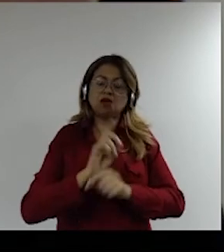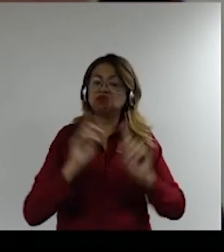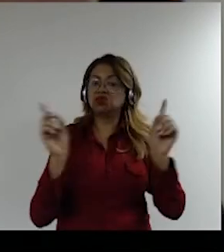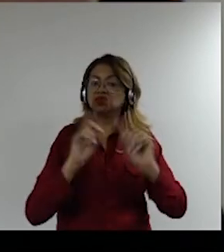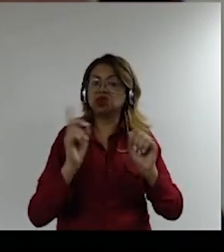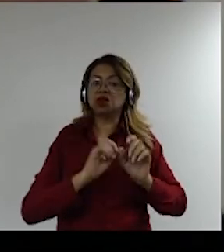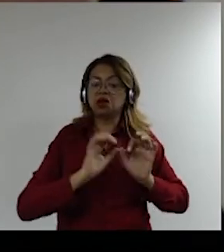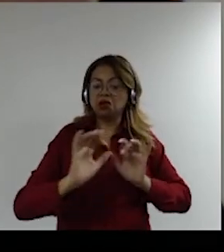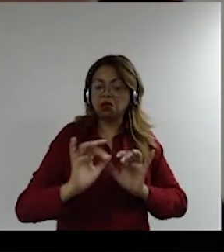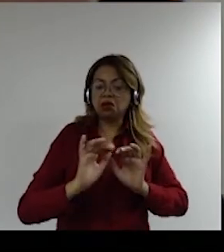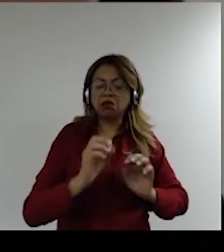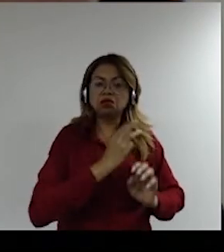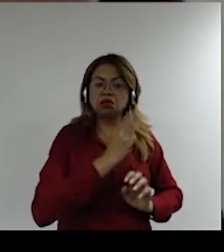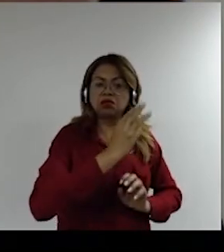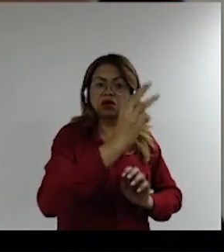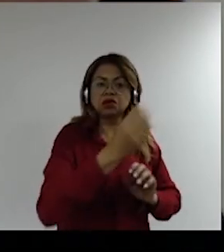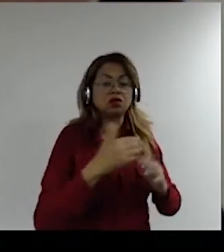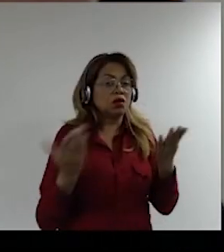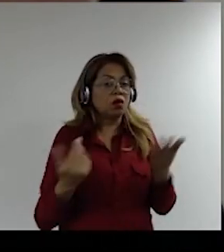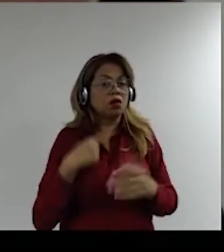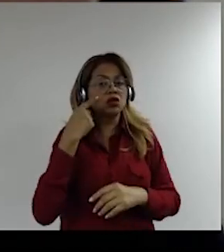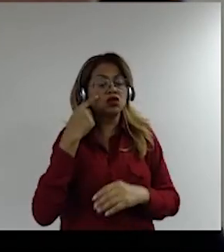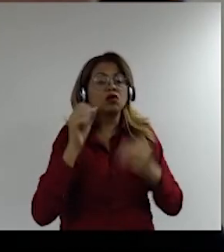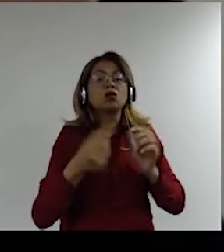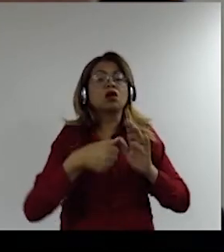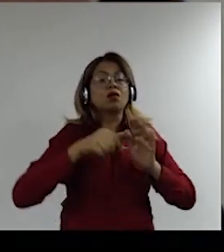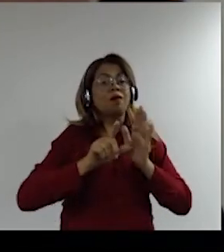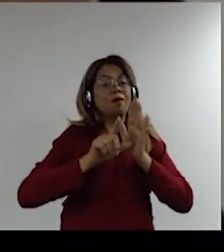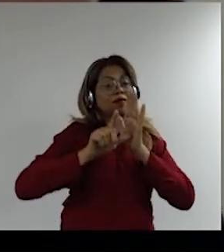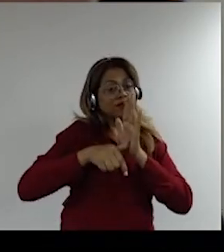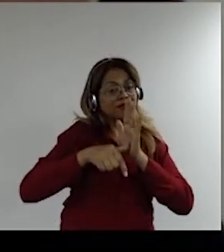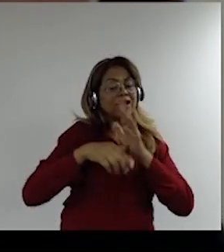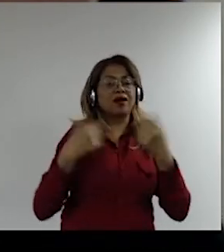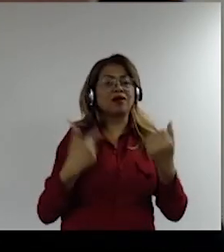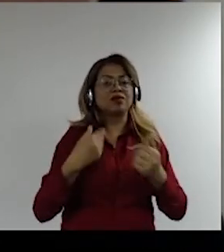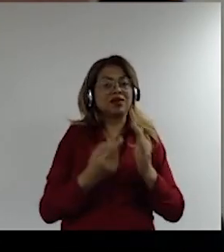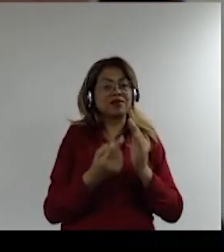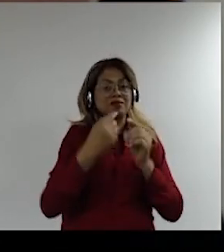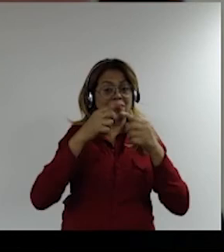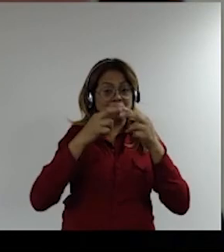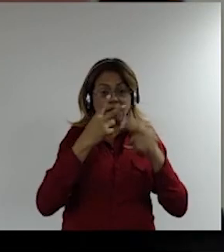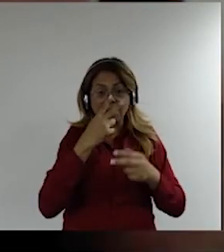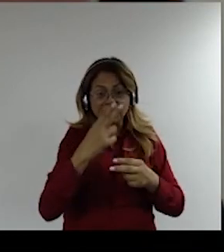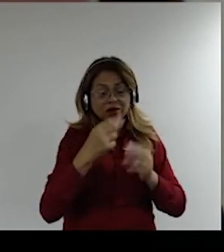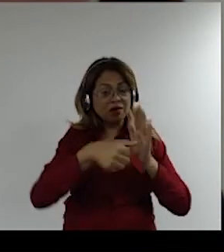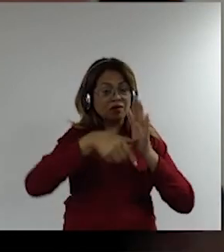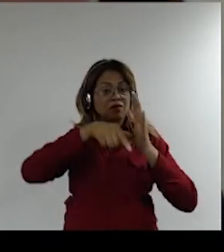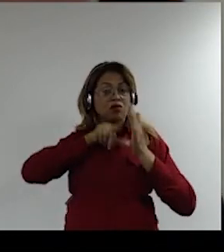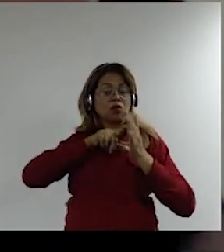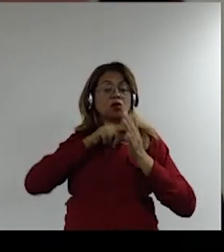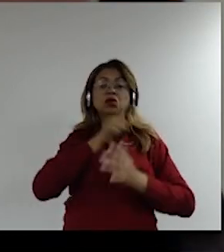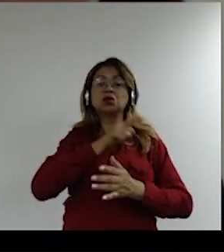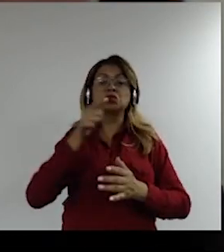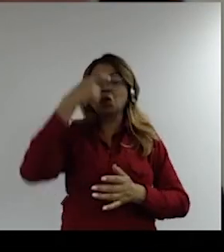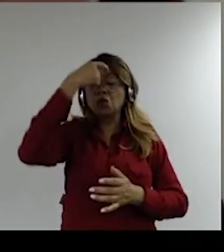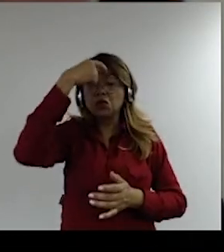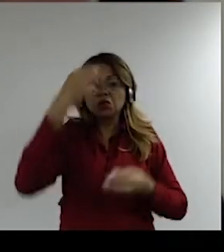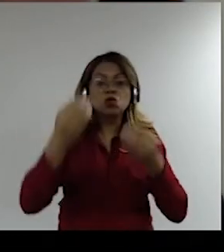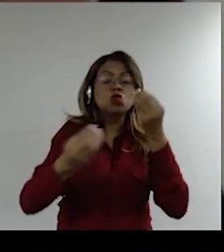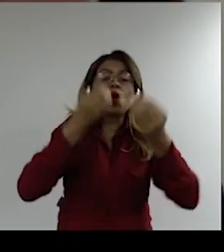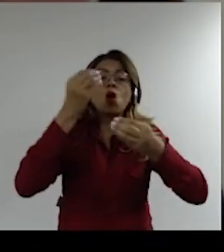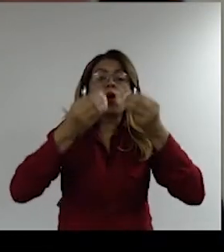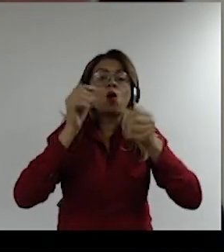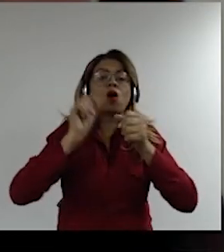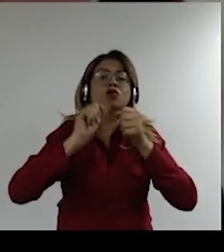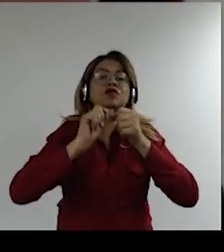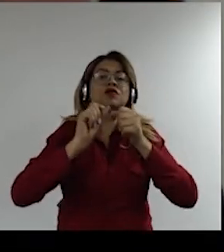dizer, há um atraso, há um retrocesso, há um recuo, e não há uma preparação, um pensamento, uma descoberta de como